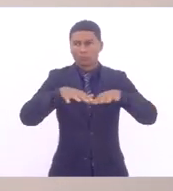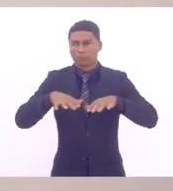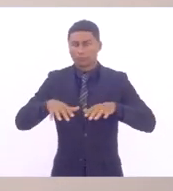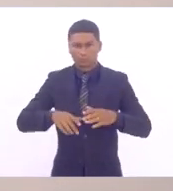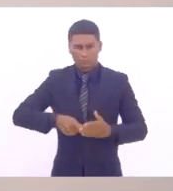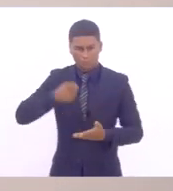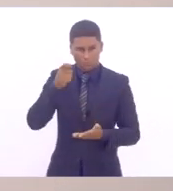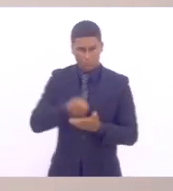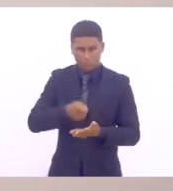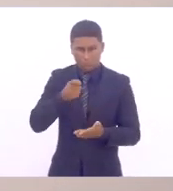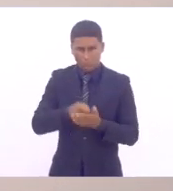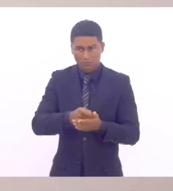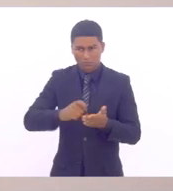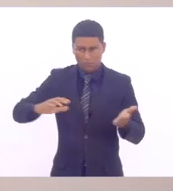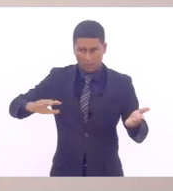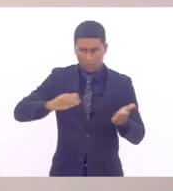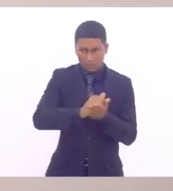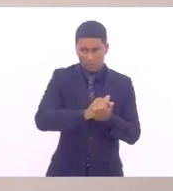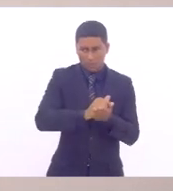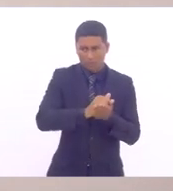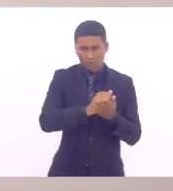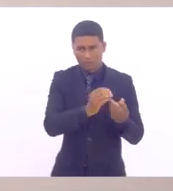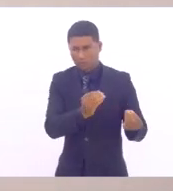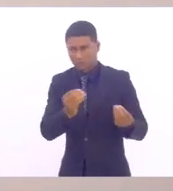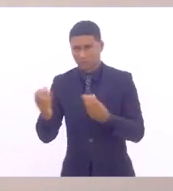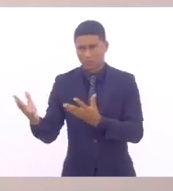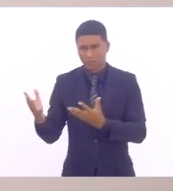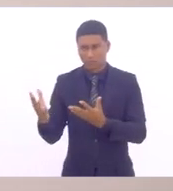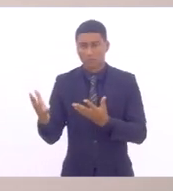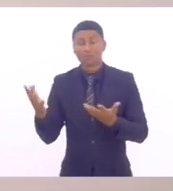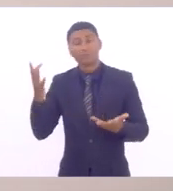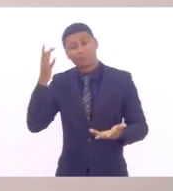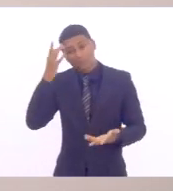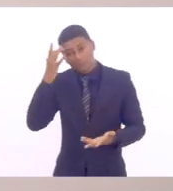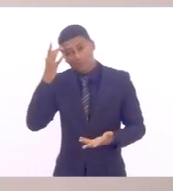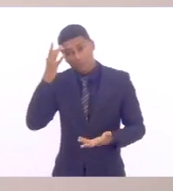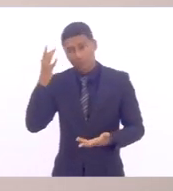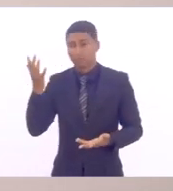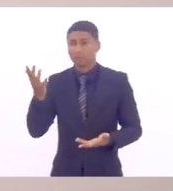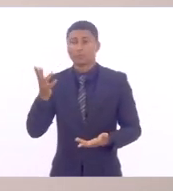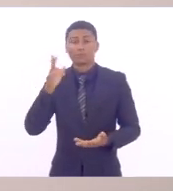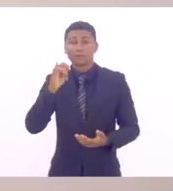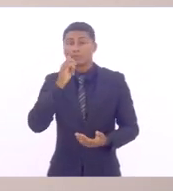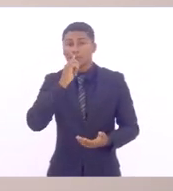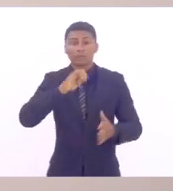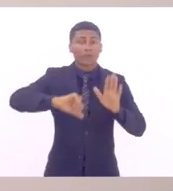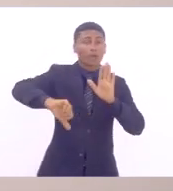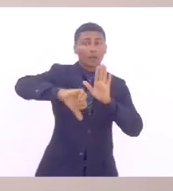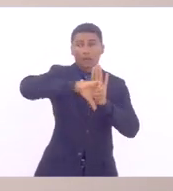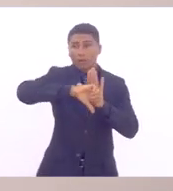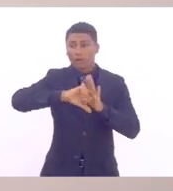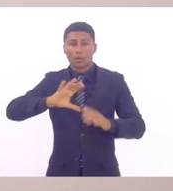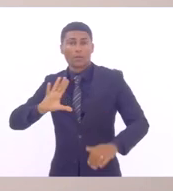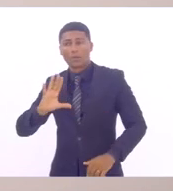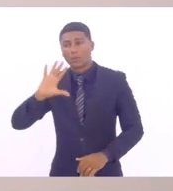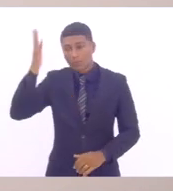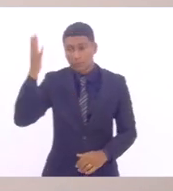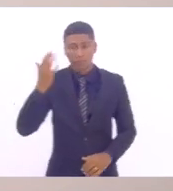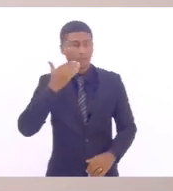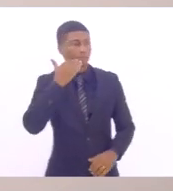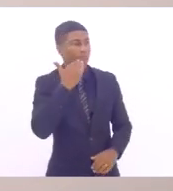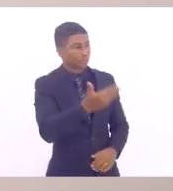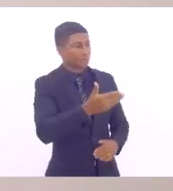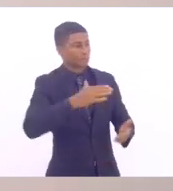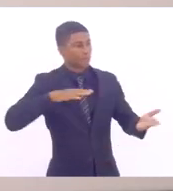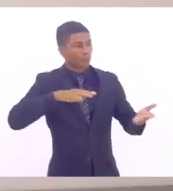cadastro. Eu acho que isso é uma coisa que tem que ser relevante. Claro, se acontecer algum crime, seja pedido o cadastro, mas